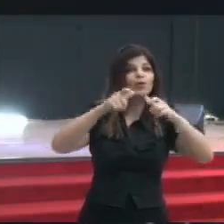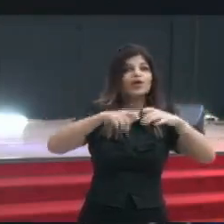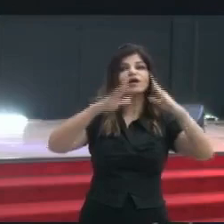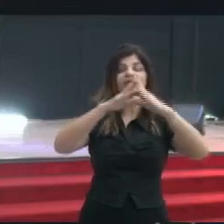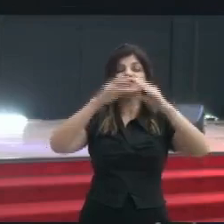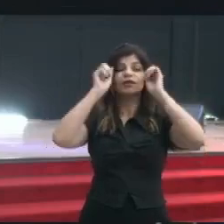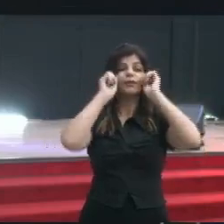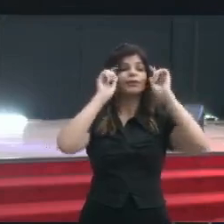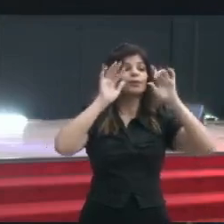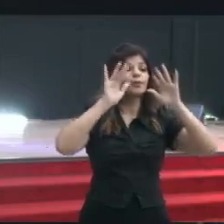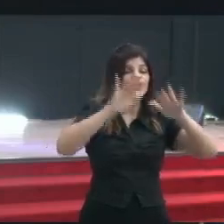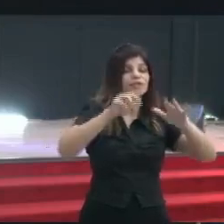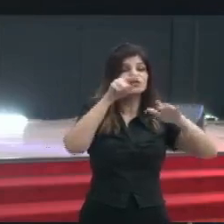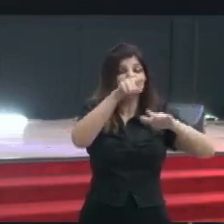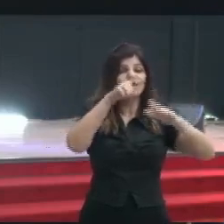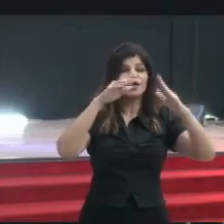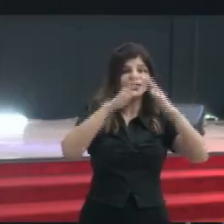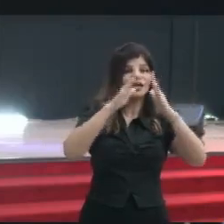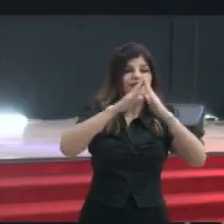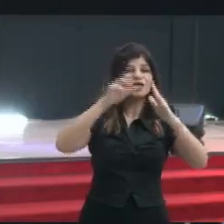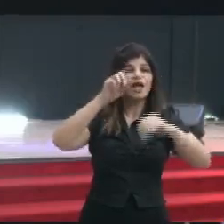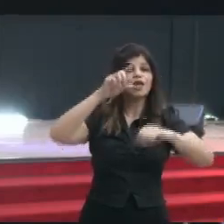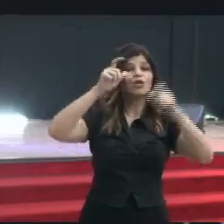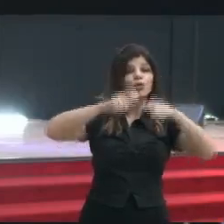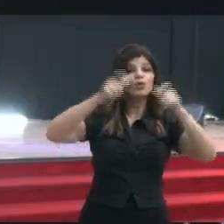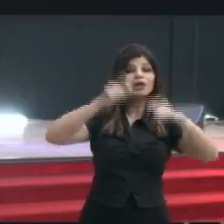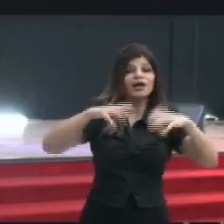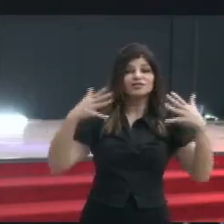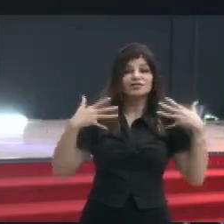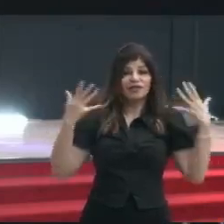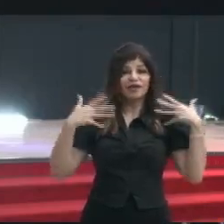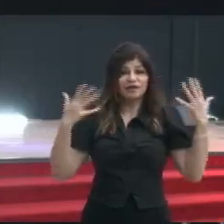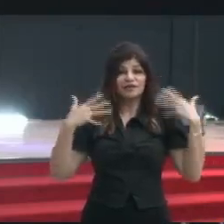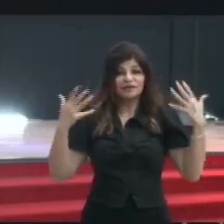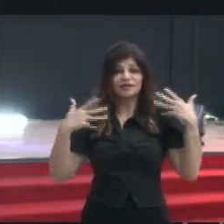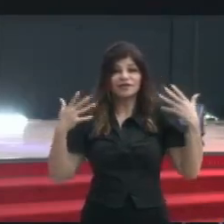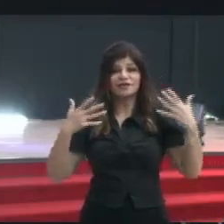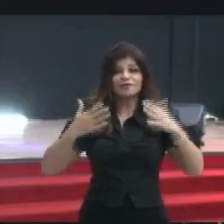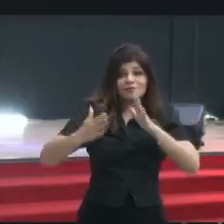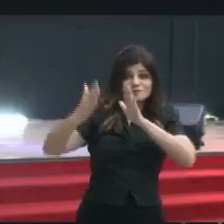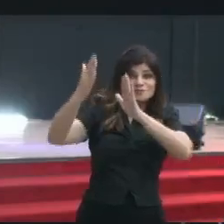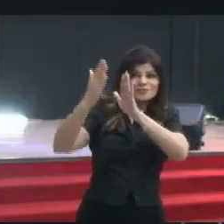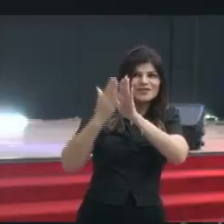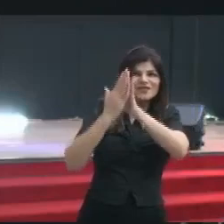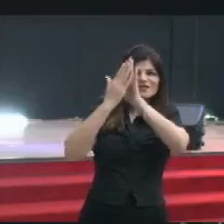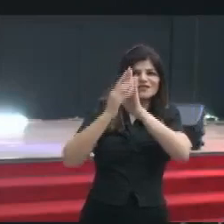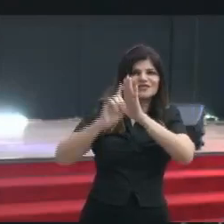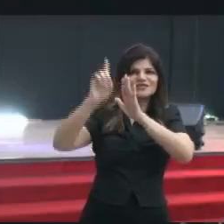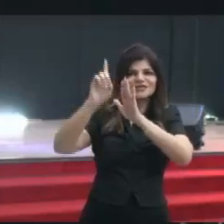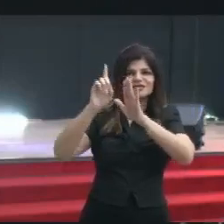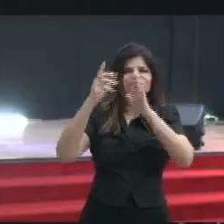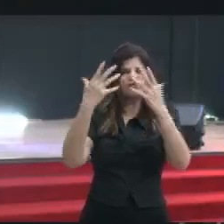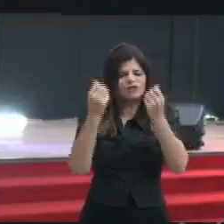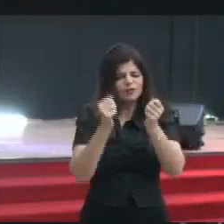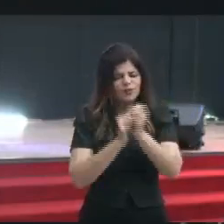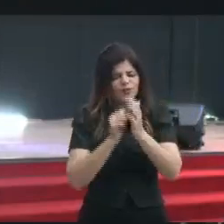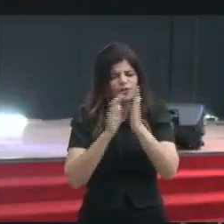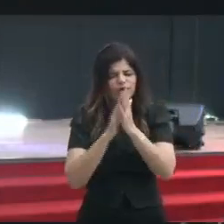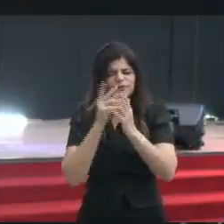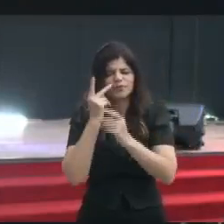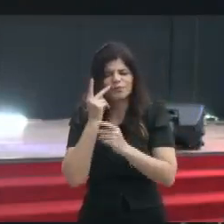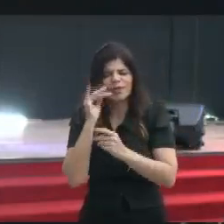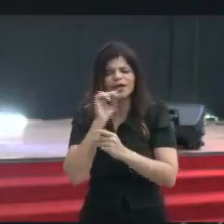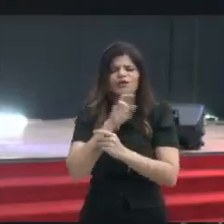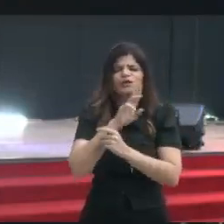de bênção, sua casa é lugar de alegria, sua casa é lugar de presença de Deus. Feche os teus olhos. Pai,